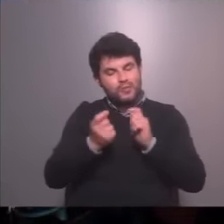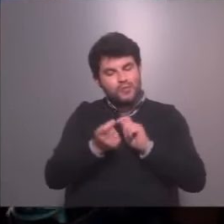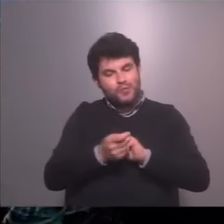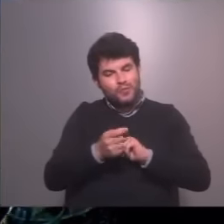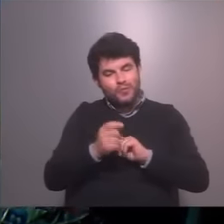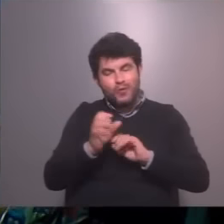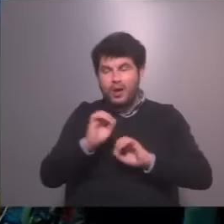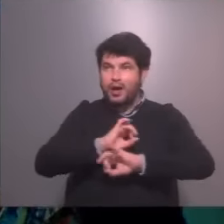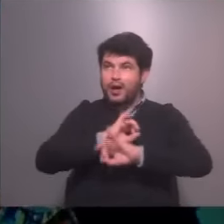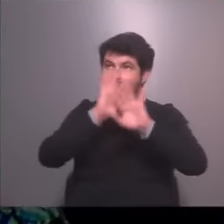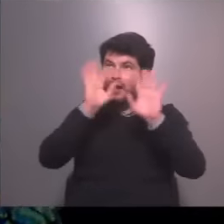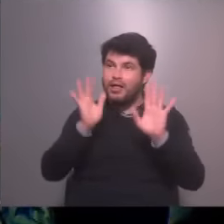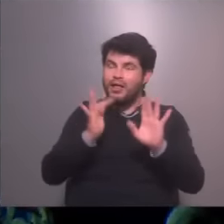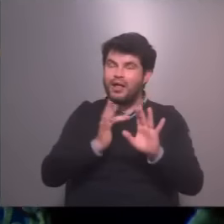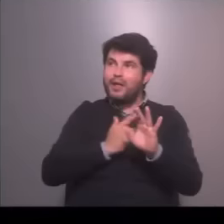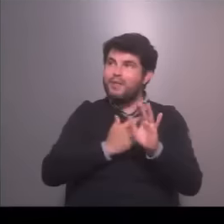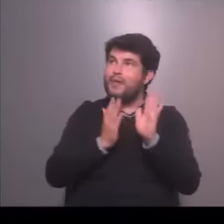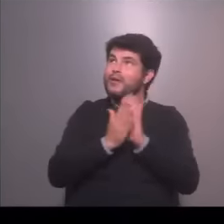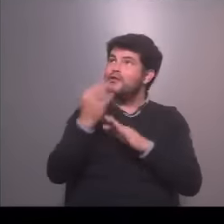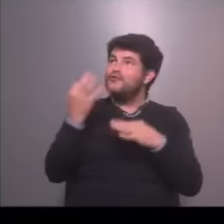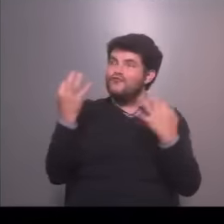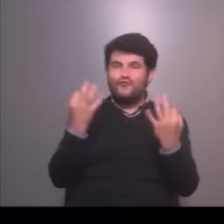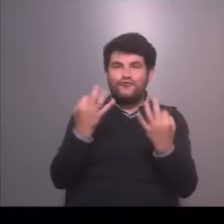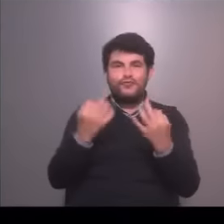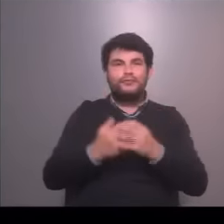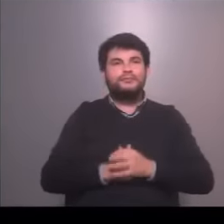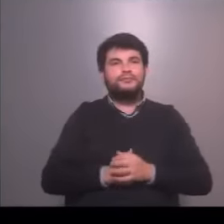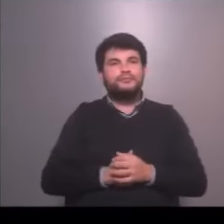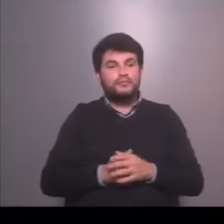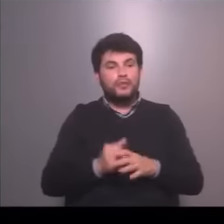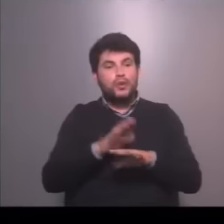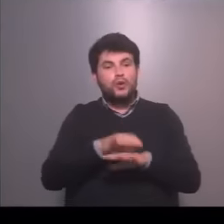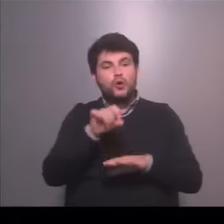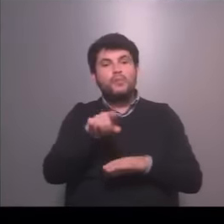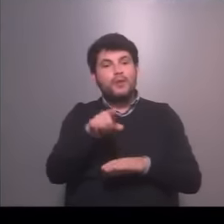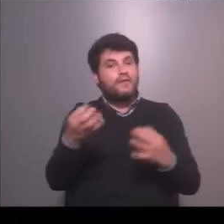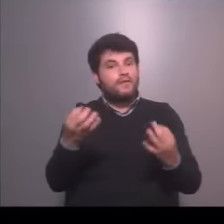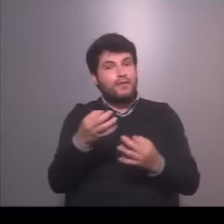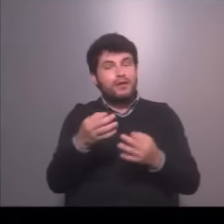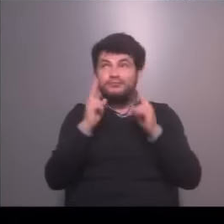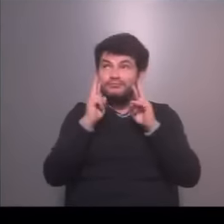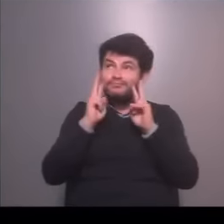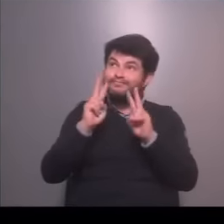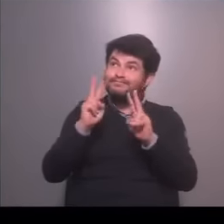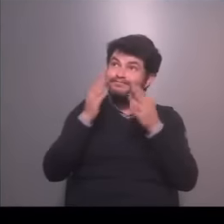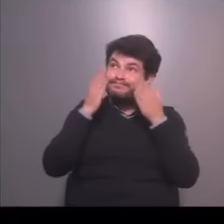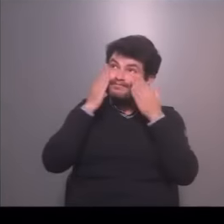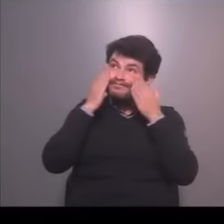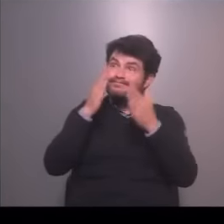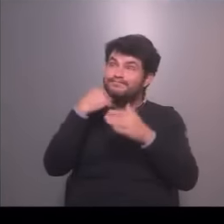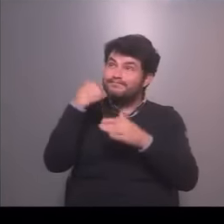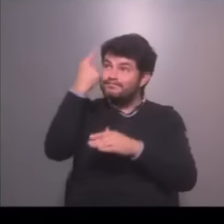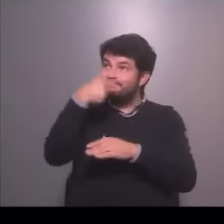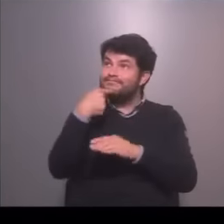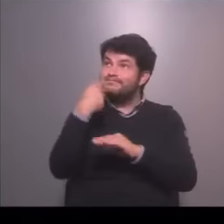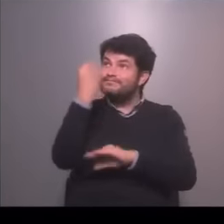amorosa de Deus. E para nós, tornou-se transparência desse amor de